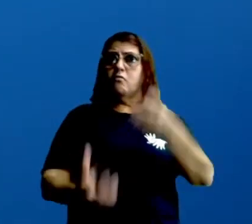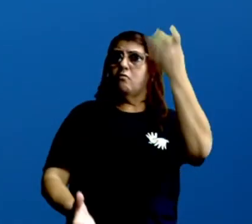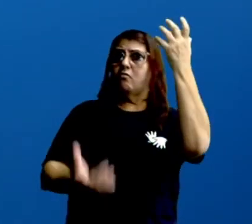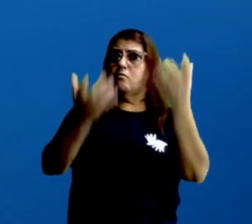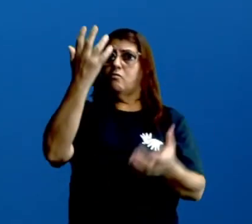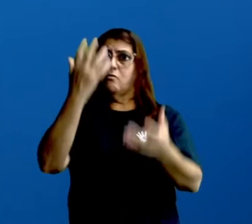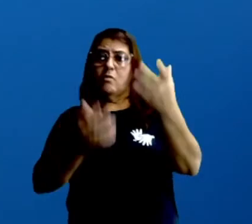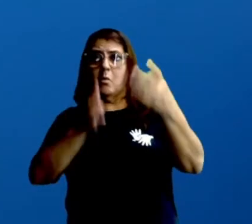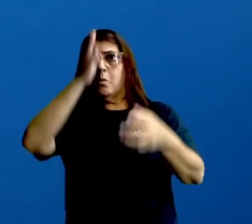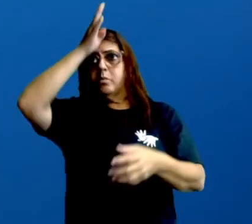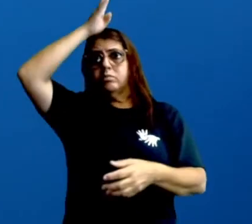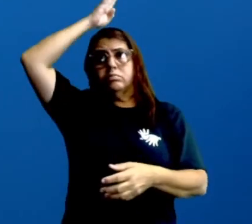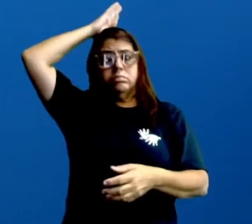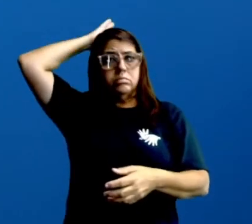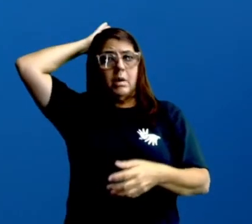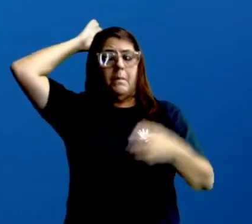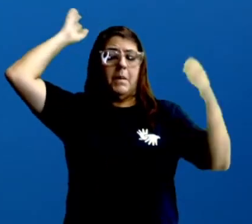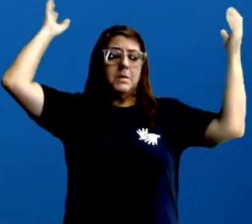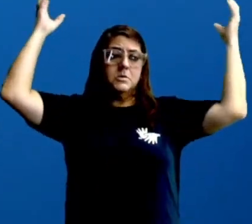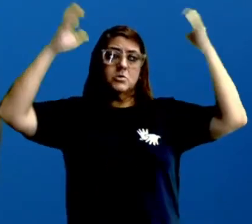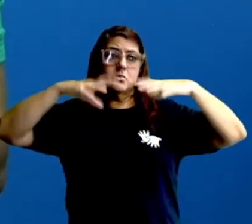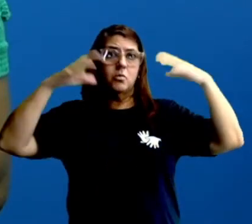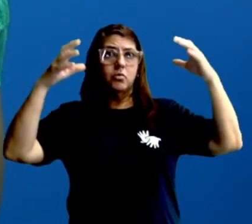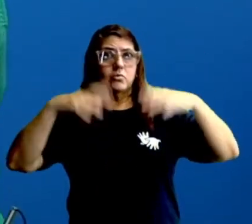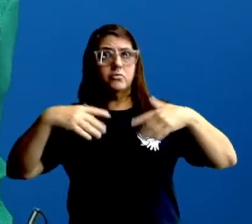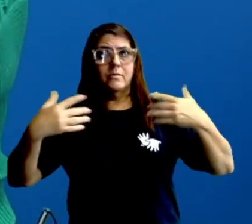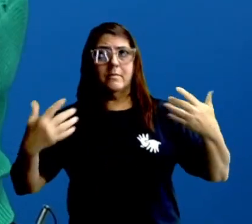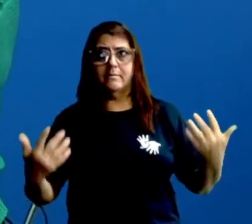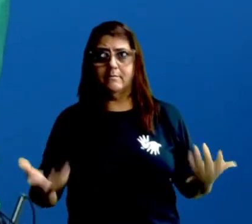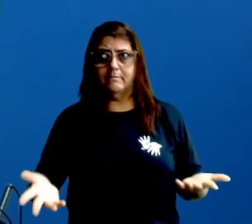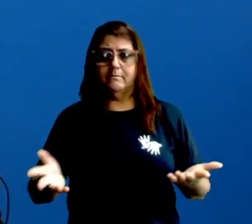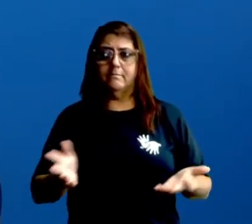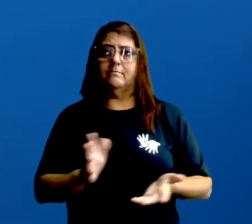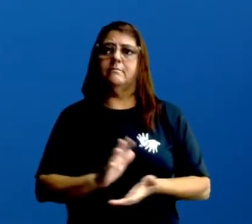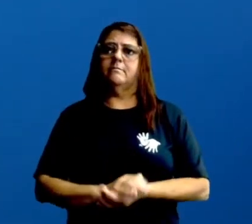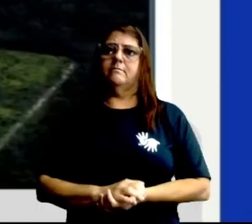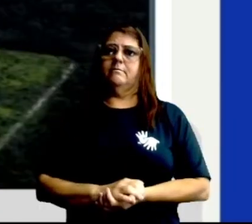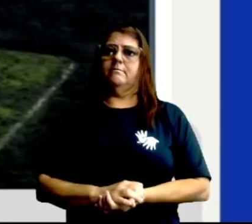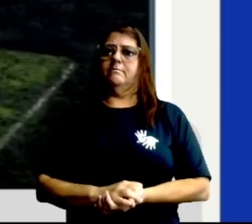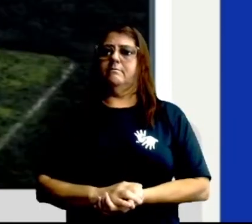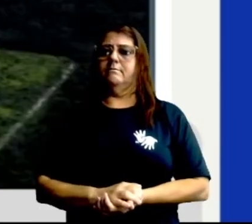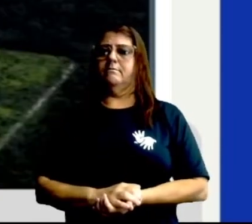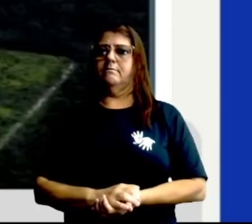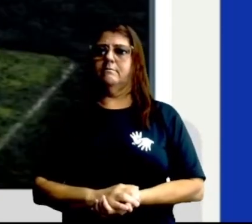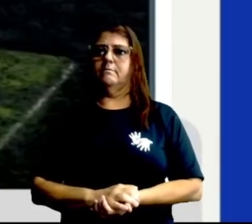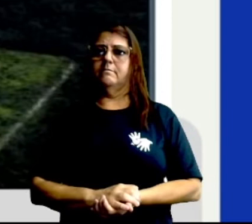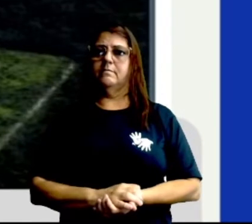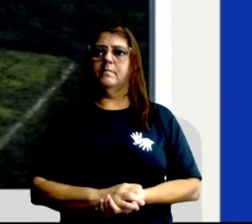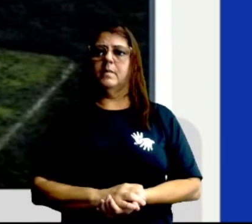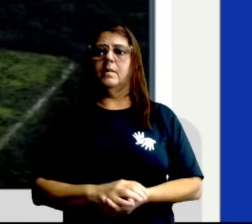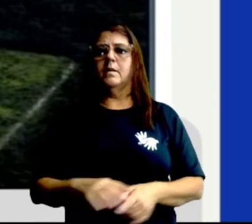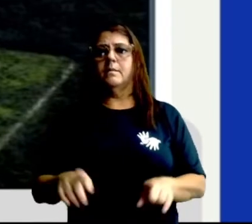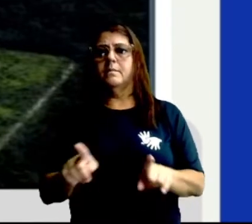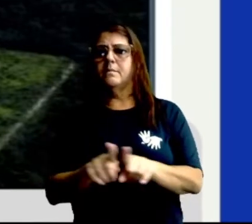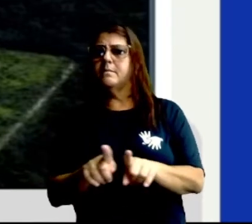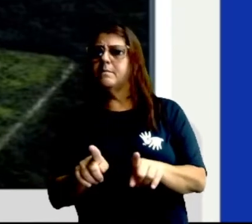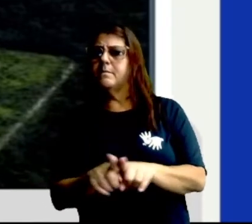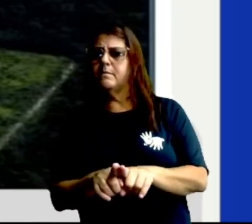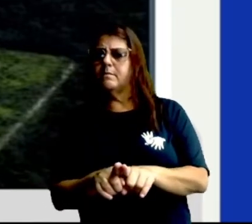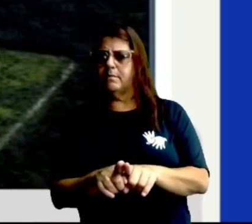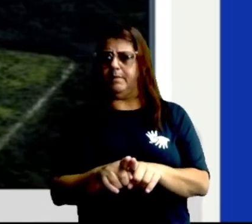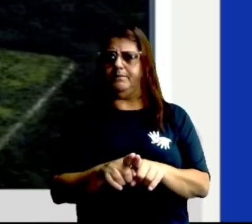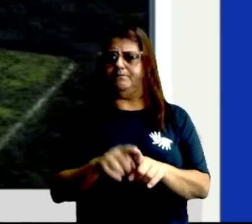trabalho viu Olha tem que ter uma chuva bem grande pra gente conseguir apagar um negócio desse é a questão do